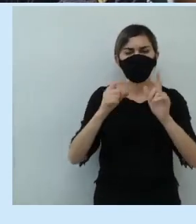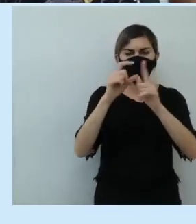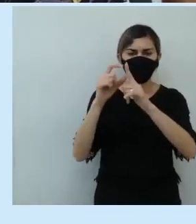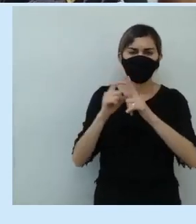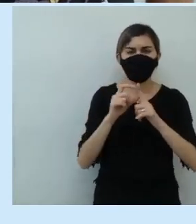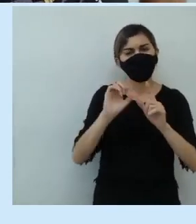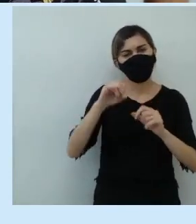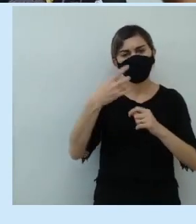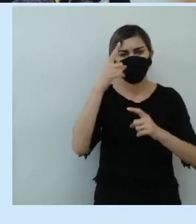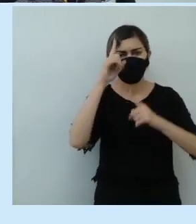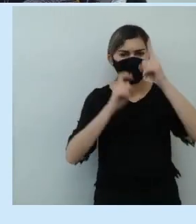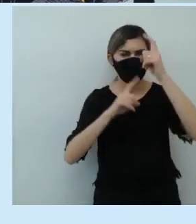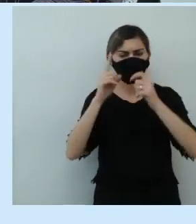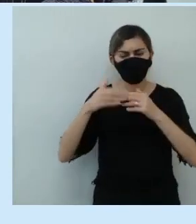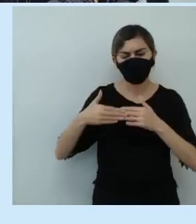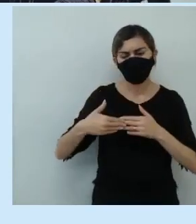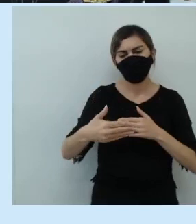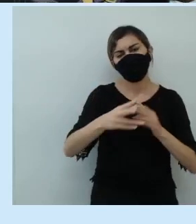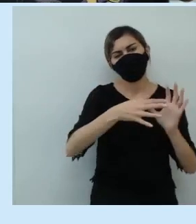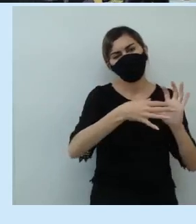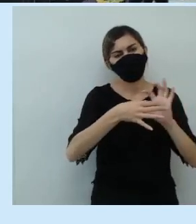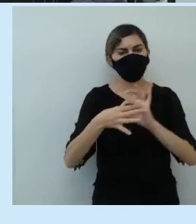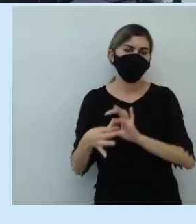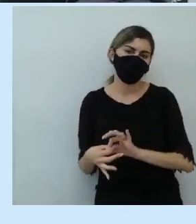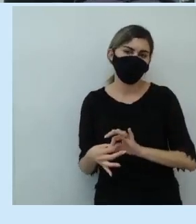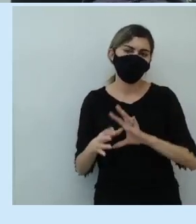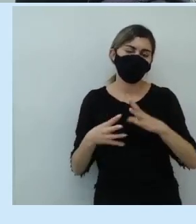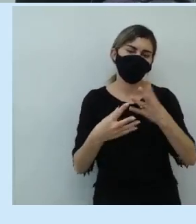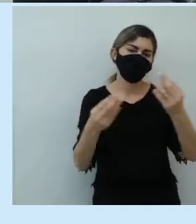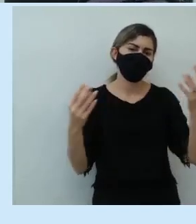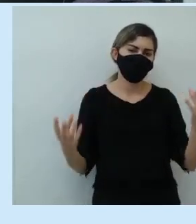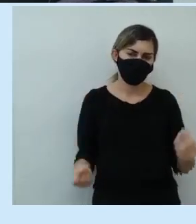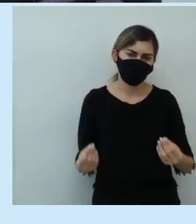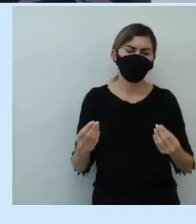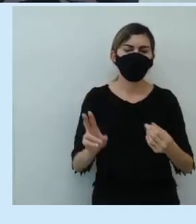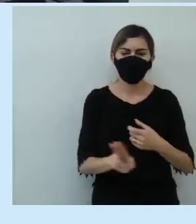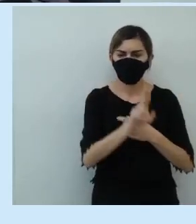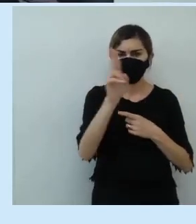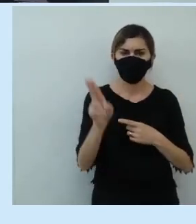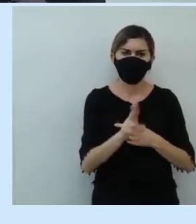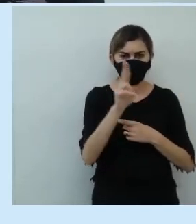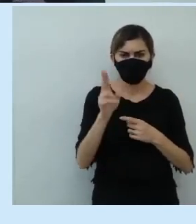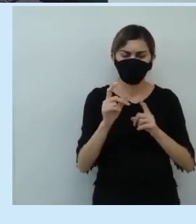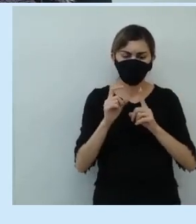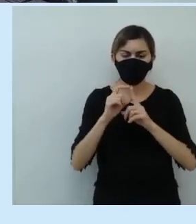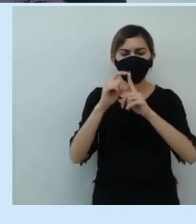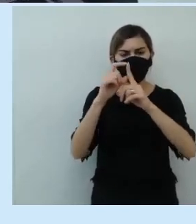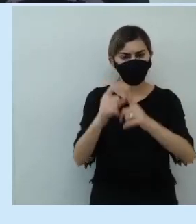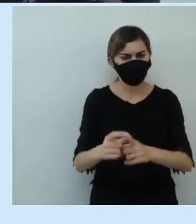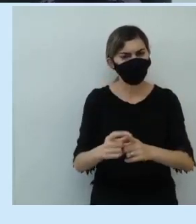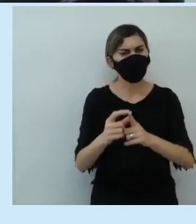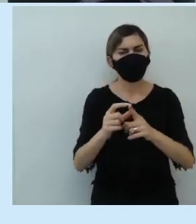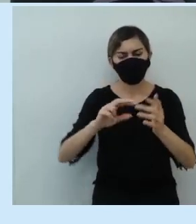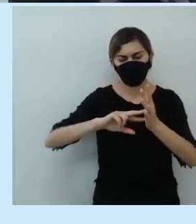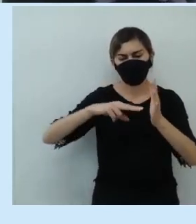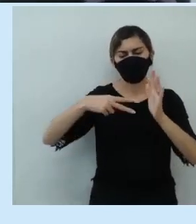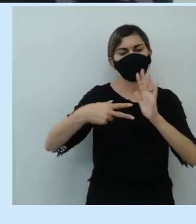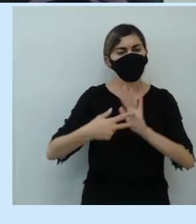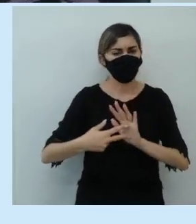ou de expressão a partir do contexto. Então, muitas vezes se usa uma palavra com um